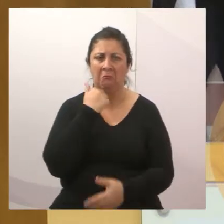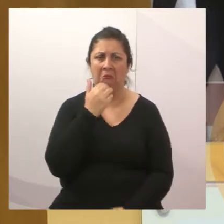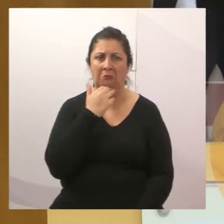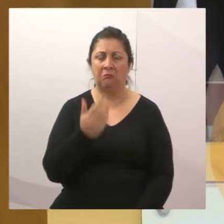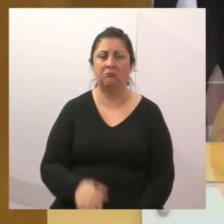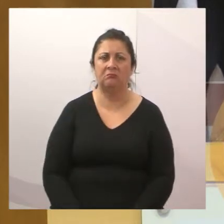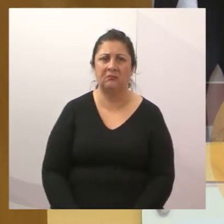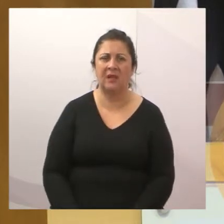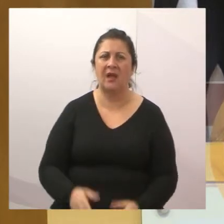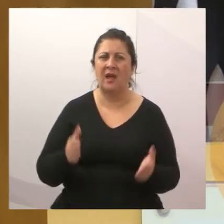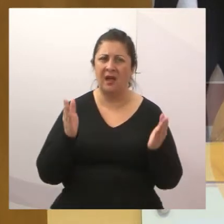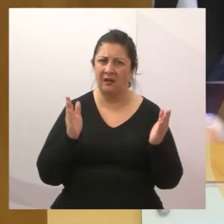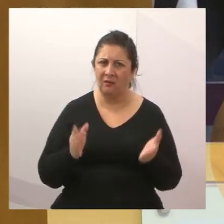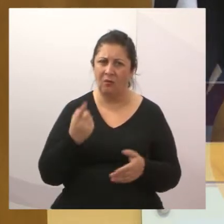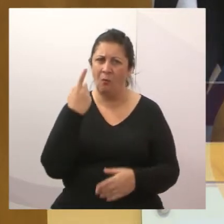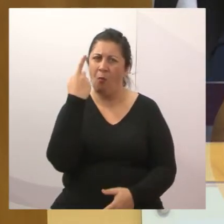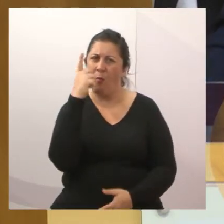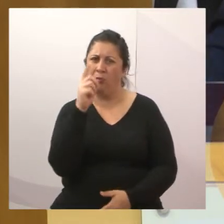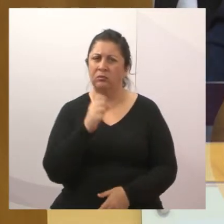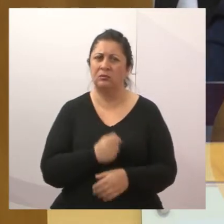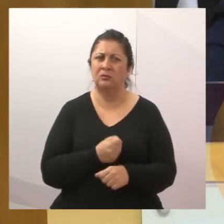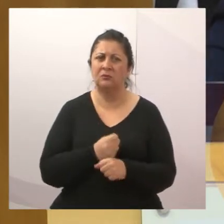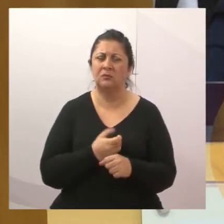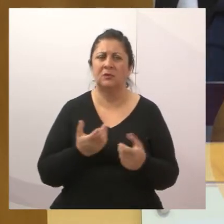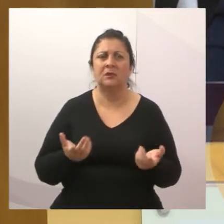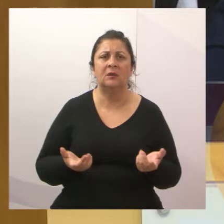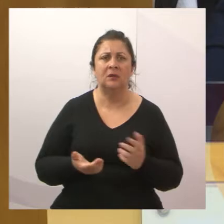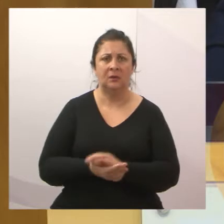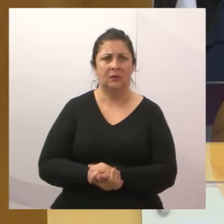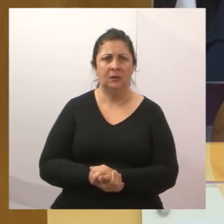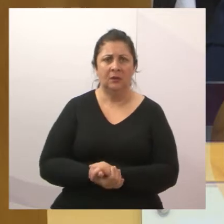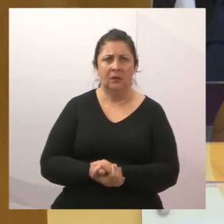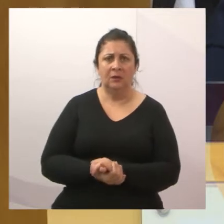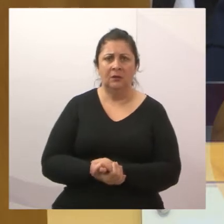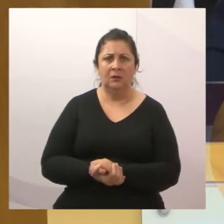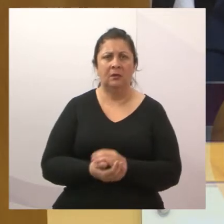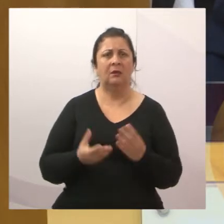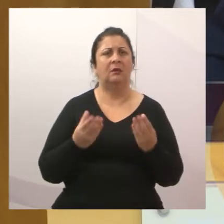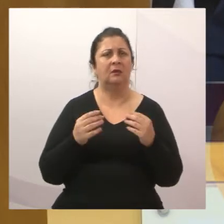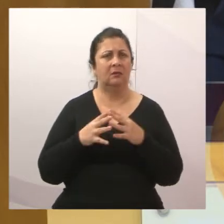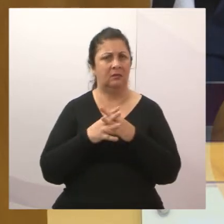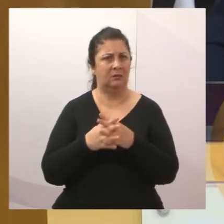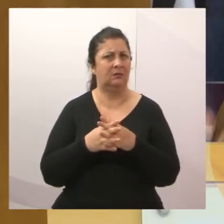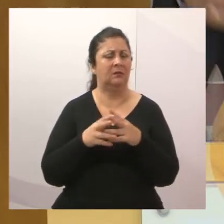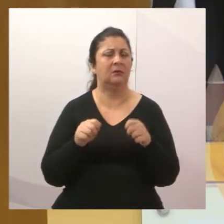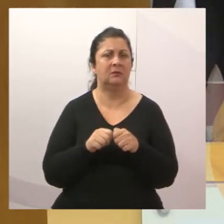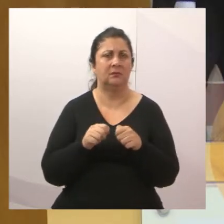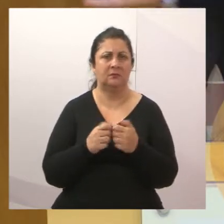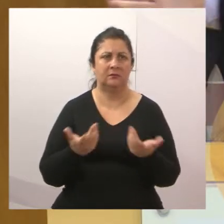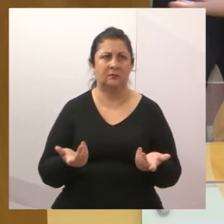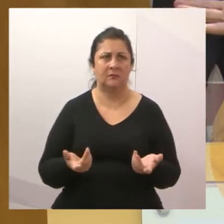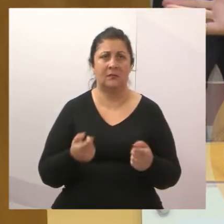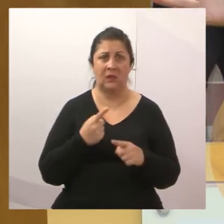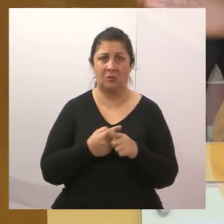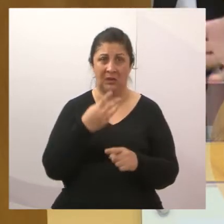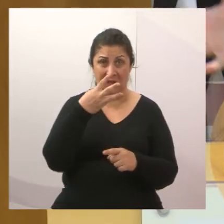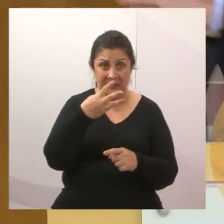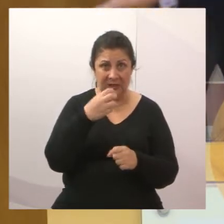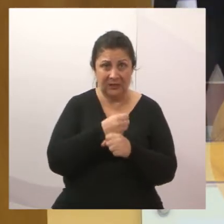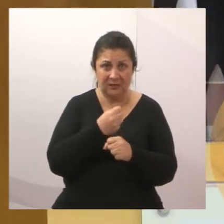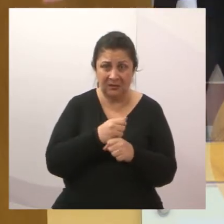para o último ano esses investimentos e que certamente muita dificuldade de realizar. Você não realizou em 3